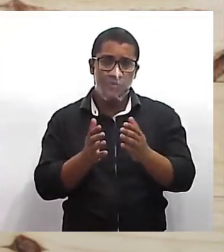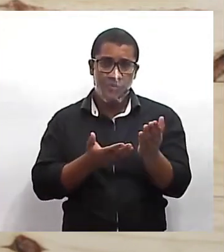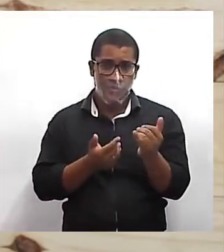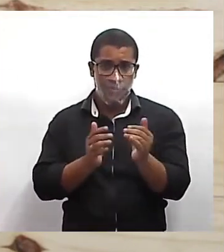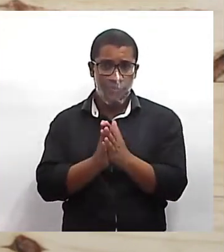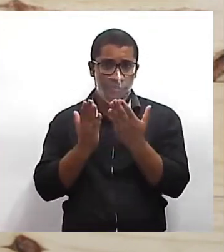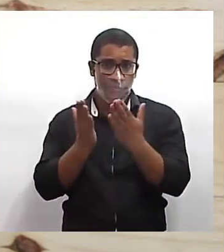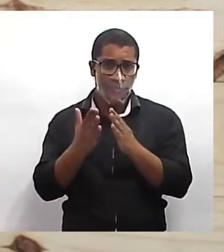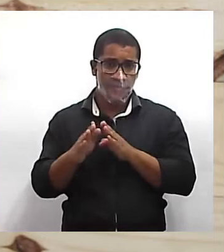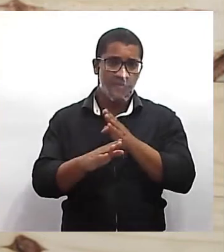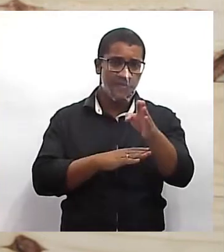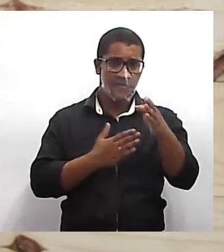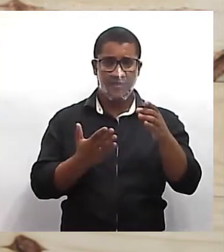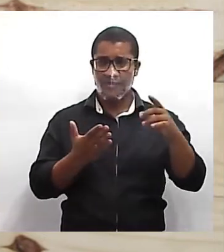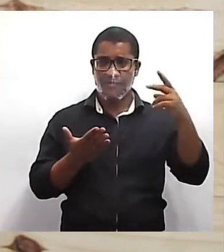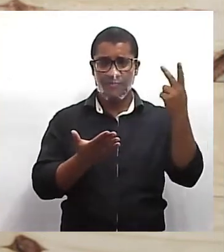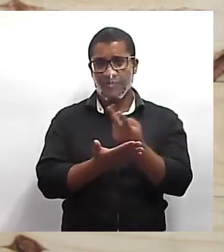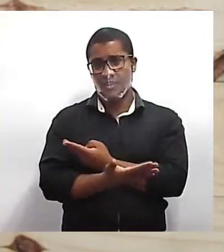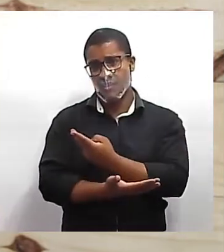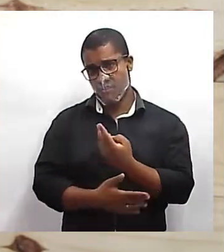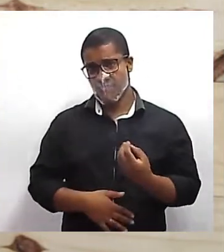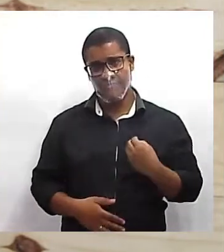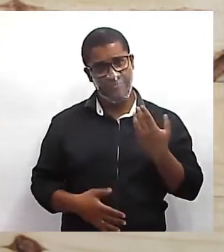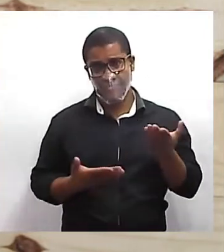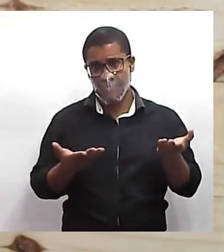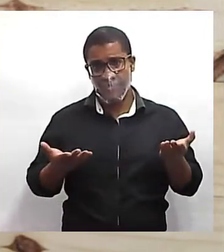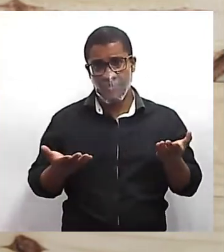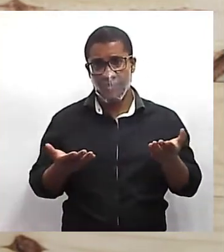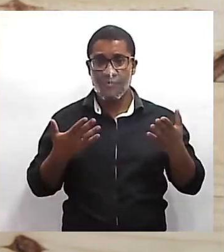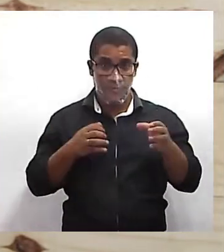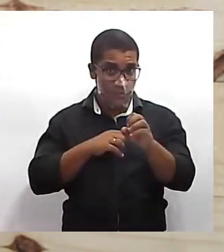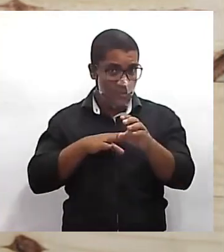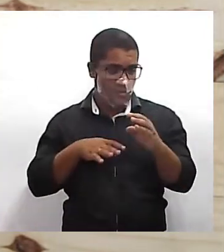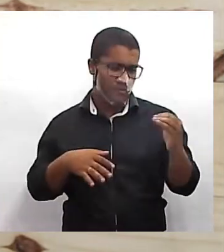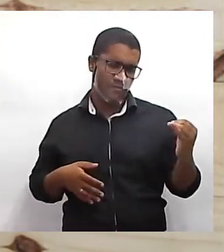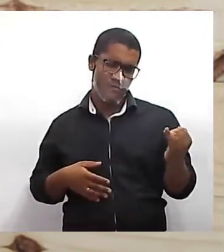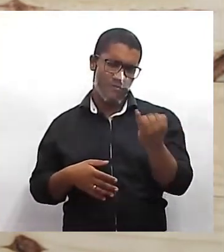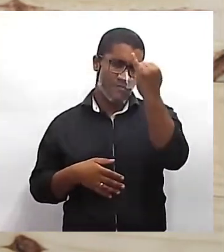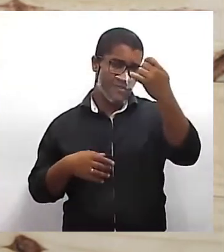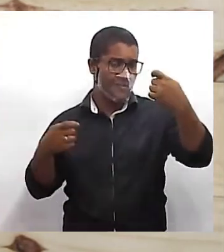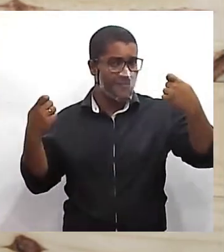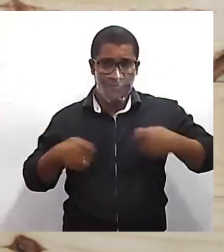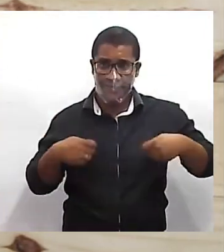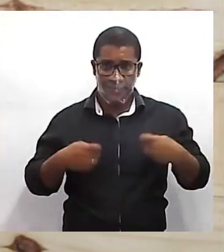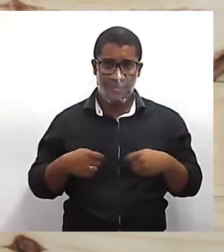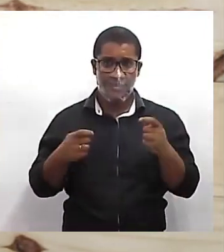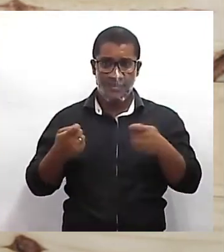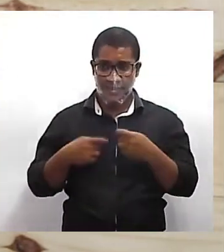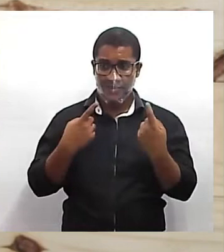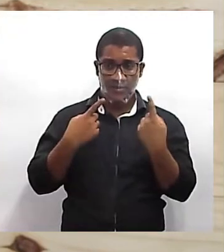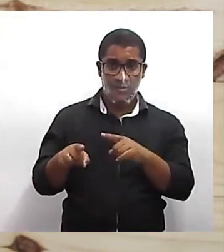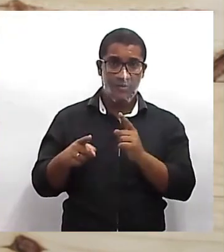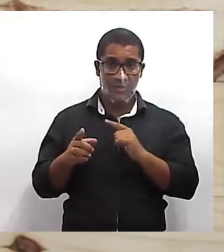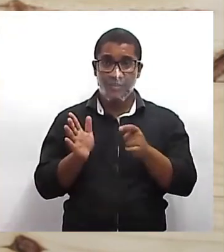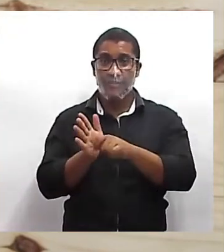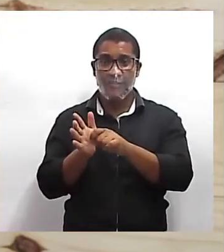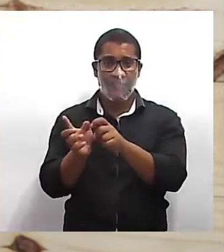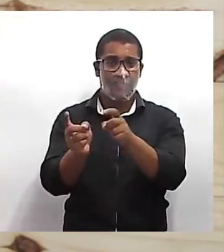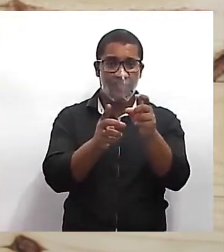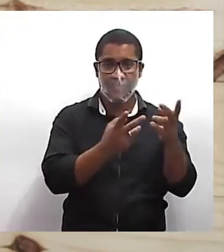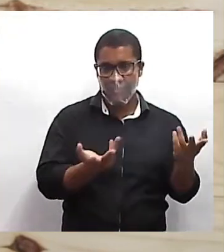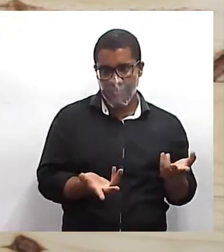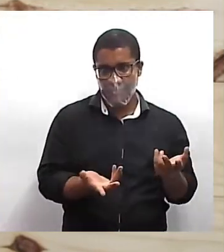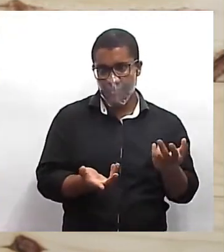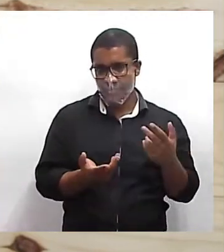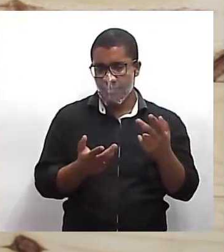para o mundo da criminalidade. Então, a educação é um fator primordial para se combater também o tráfico de drogas, a violência.